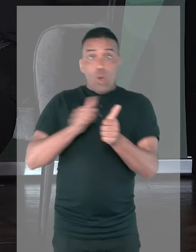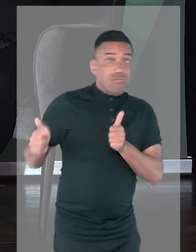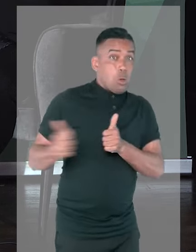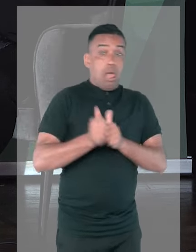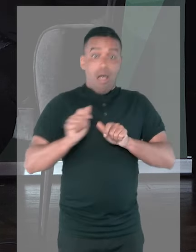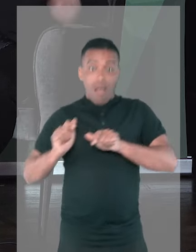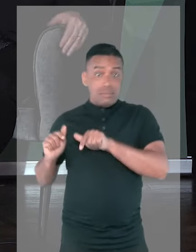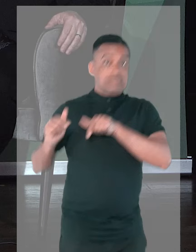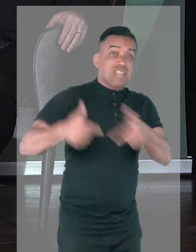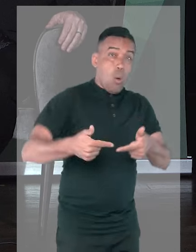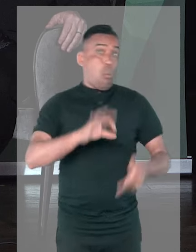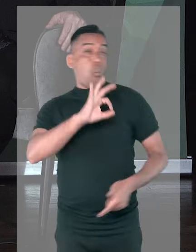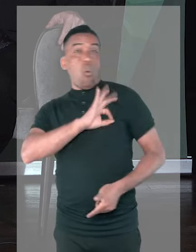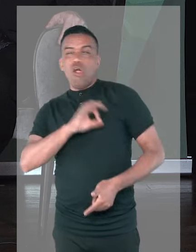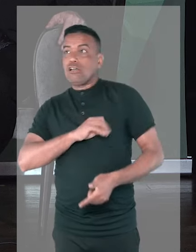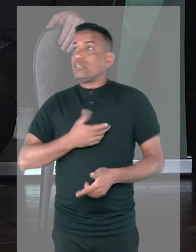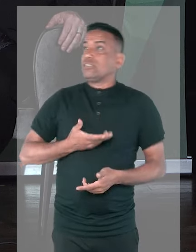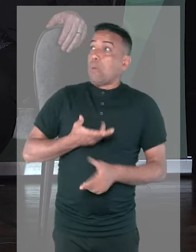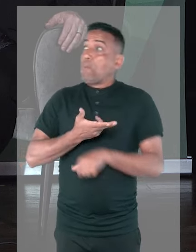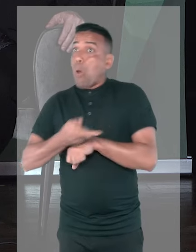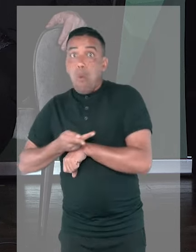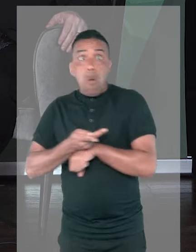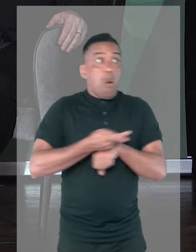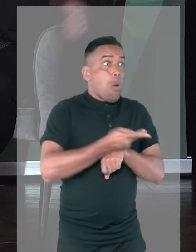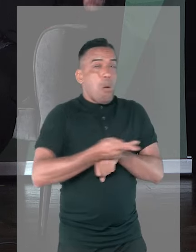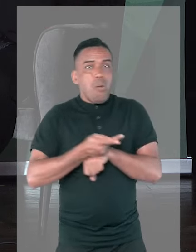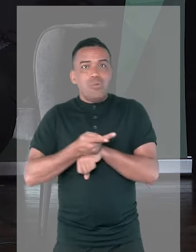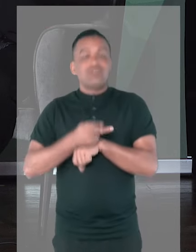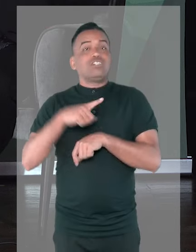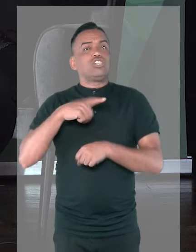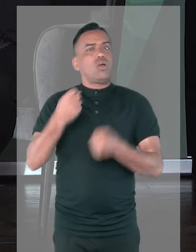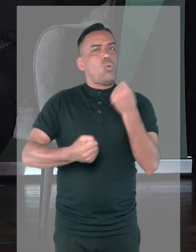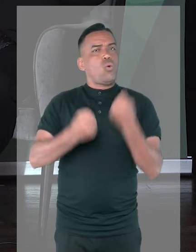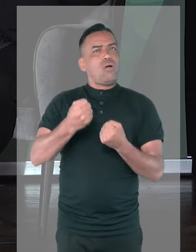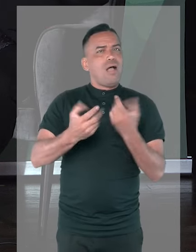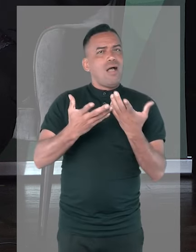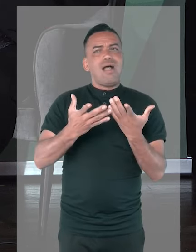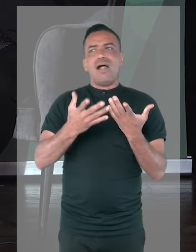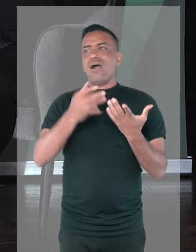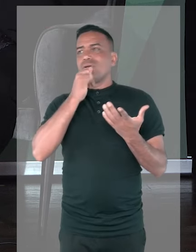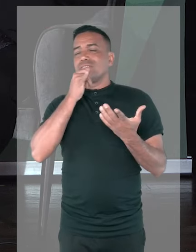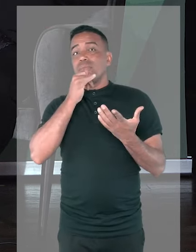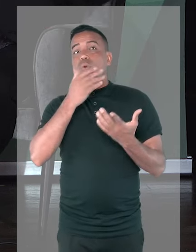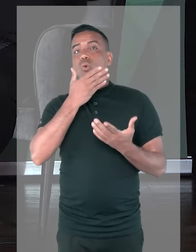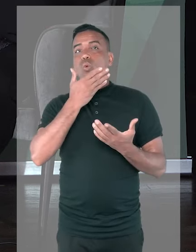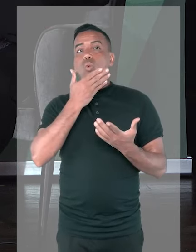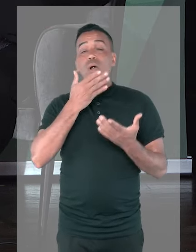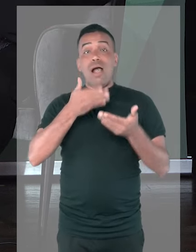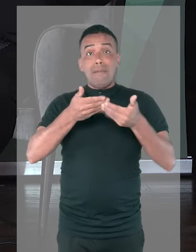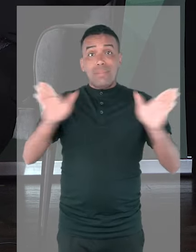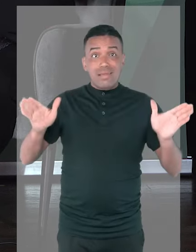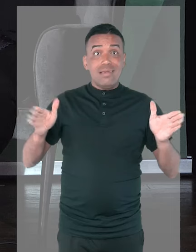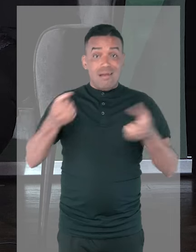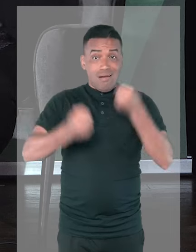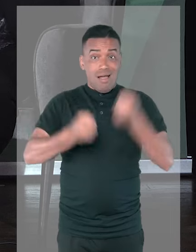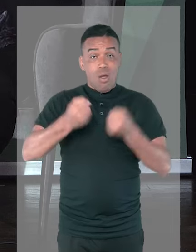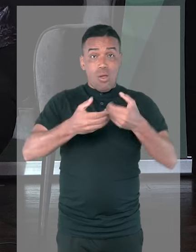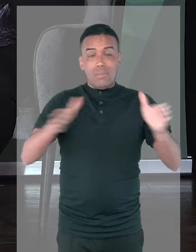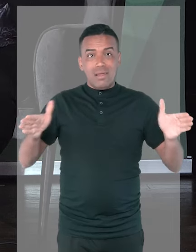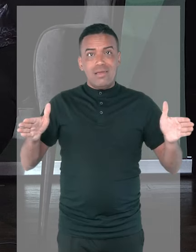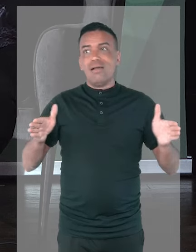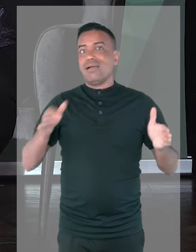ação permanente. E tinha um carro qualquer brasileiro onde esse cara, quando ele abria a porta do carro,